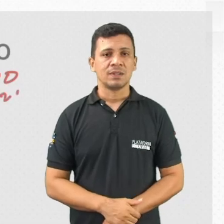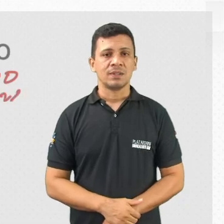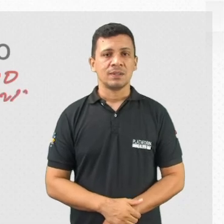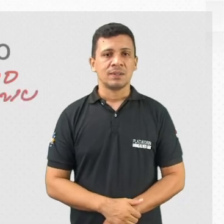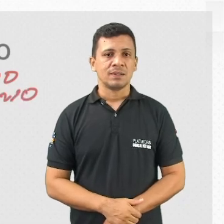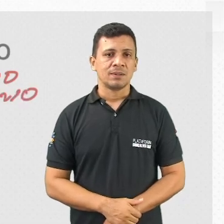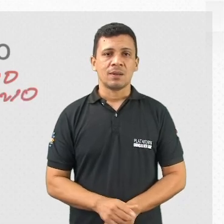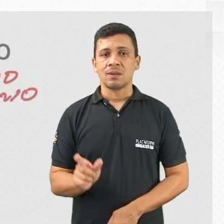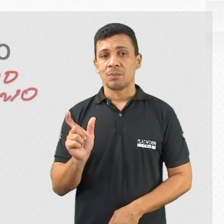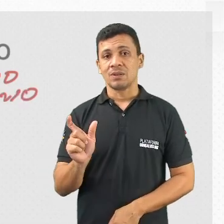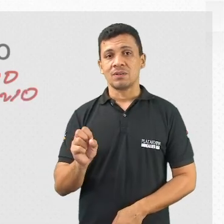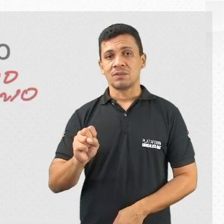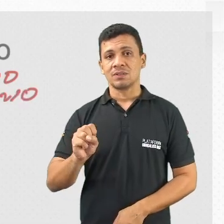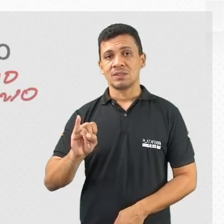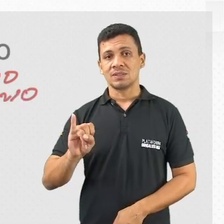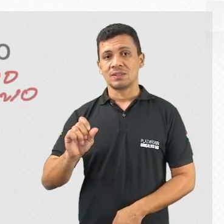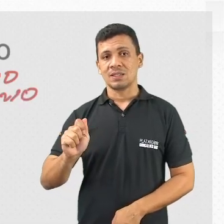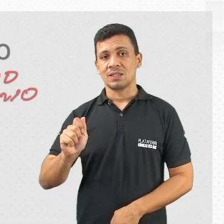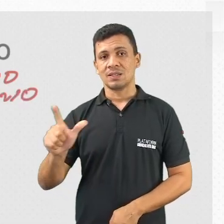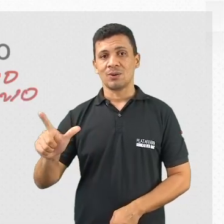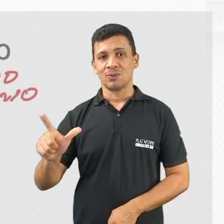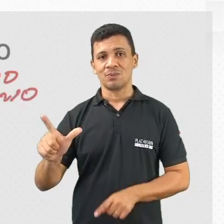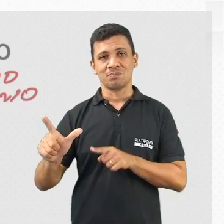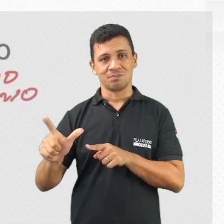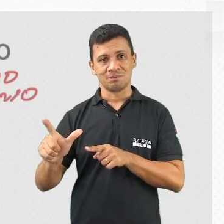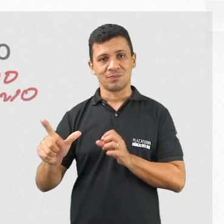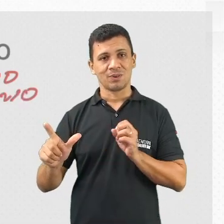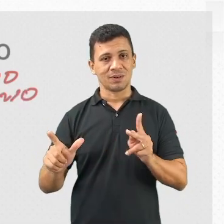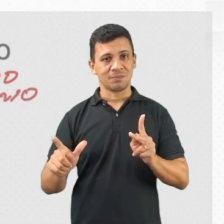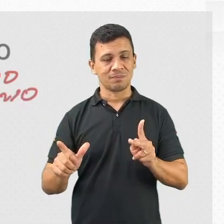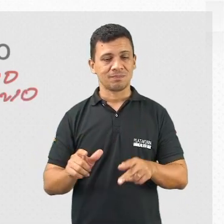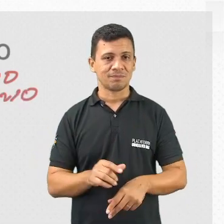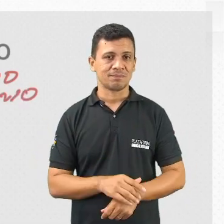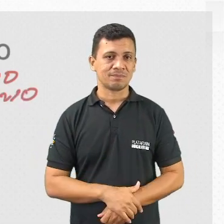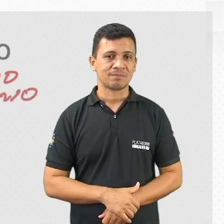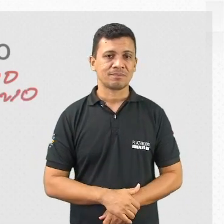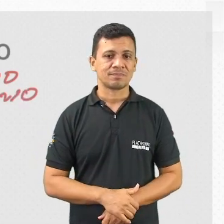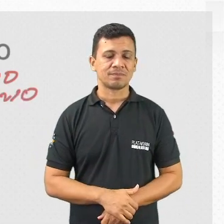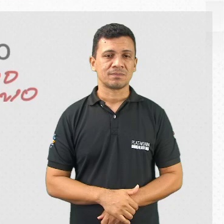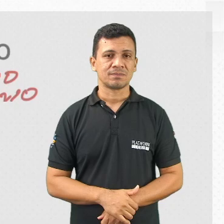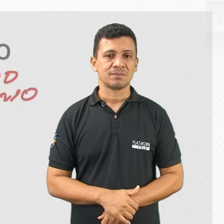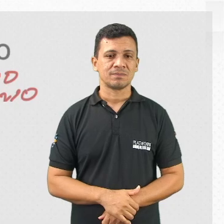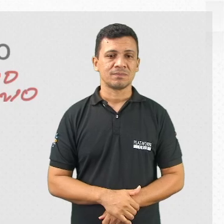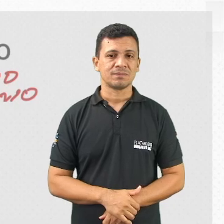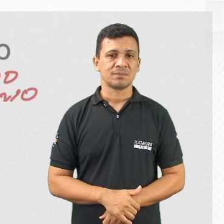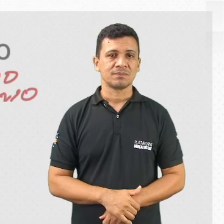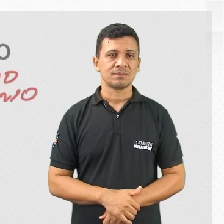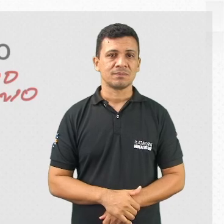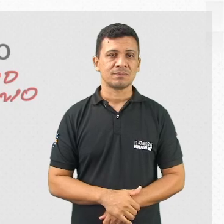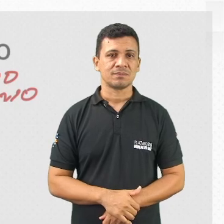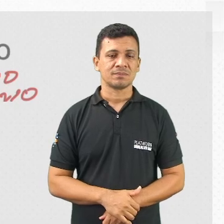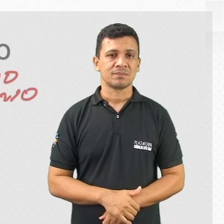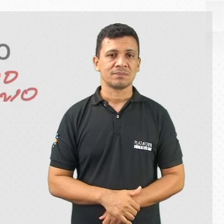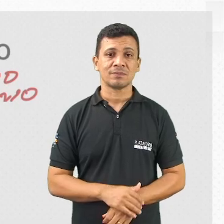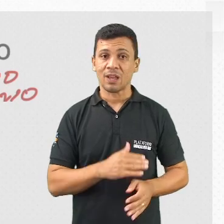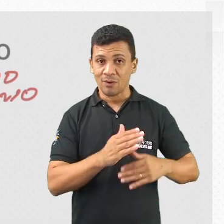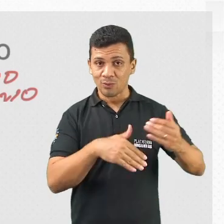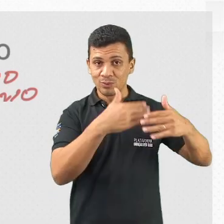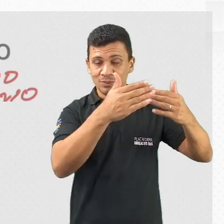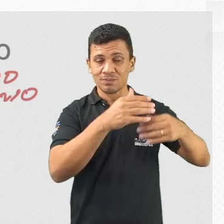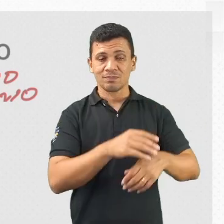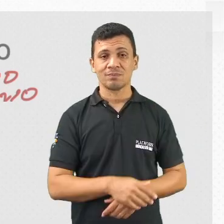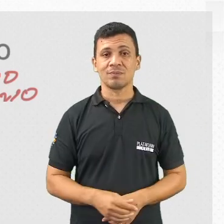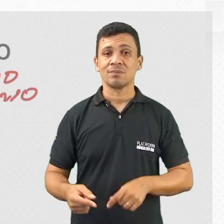Alumínio. Sial. Belezinha? Tá? Ficou ali embaixo aqui, quase não aparece, né? Deixa eu ver se eu consigo por aqui. Não vai. Evoluindo,